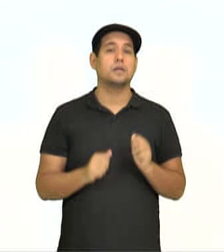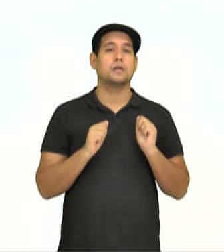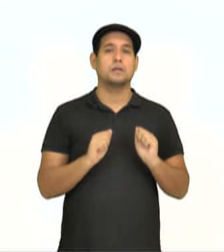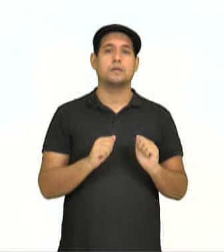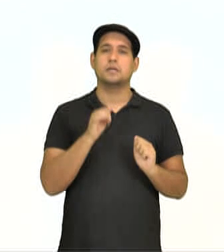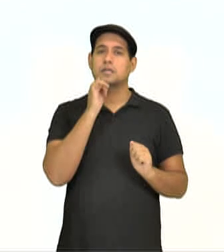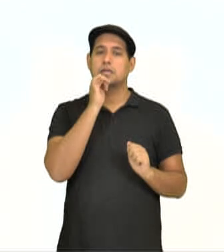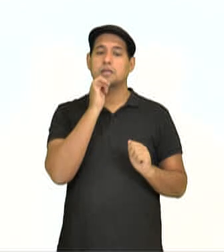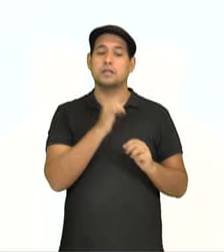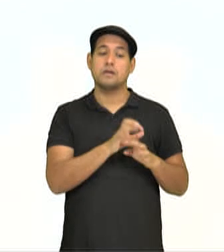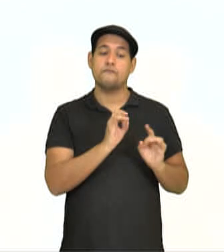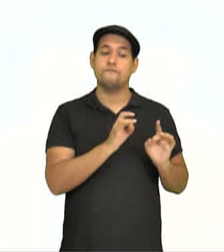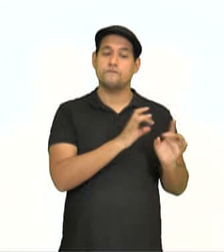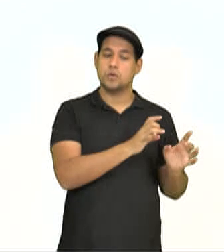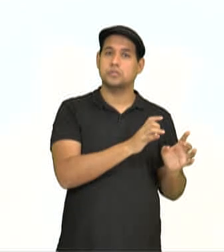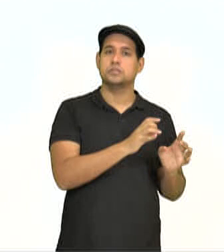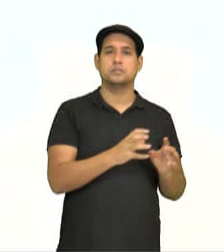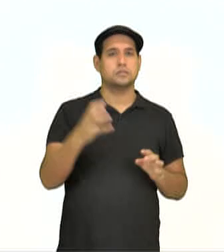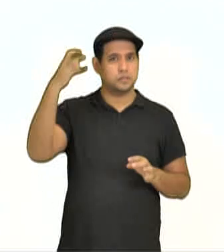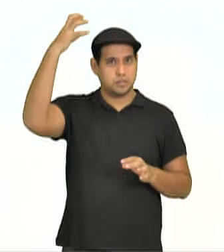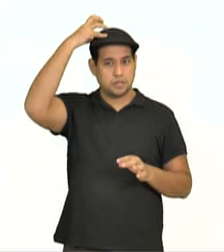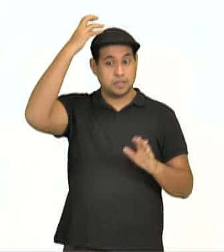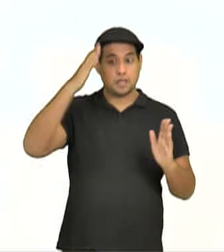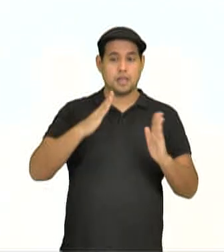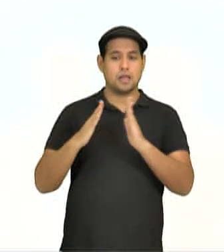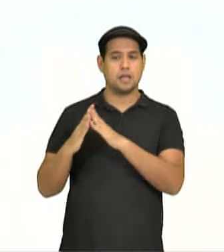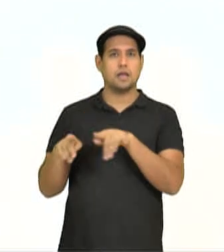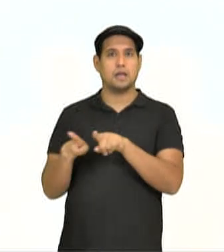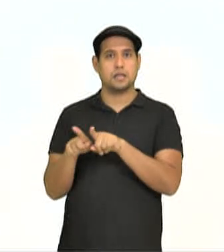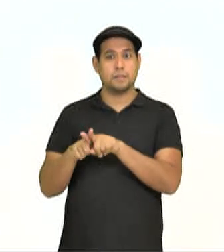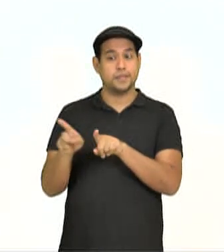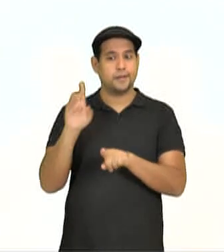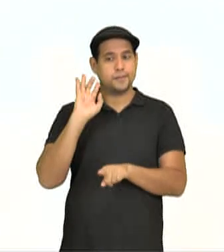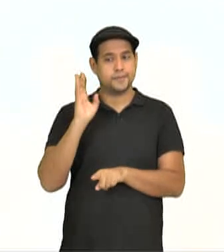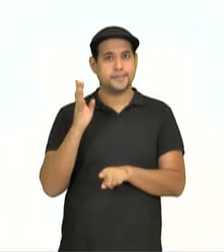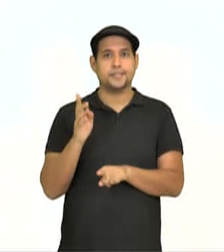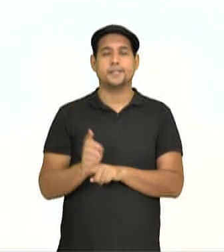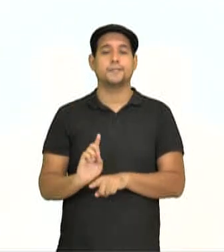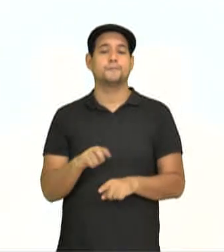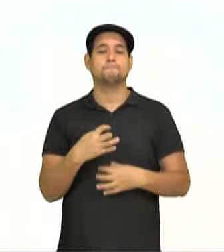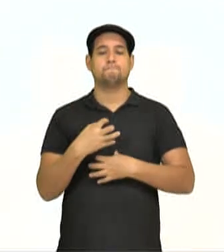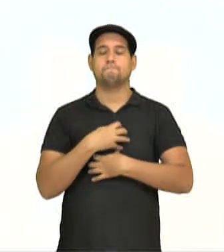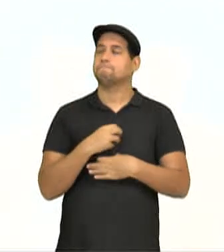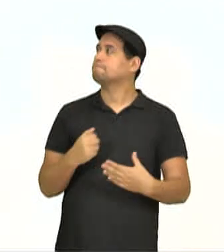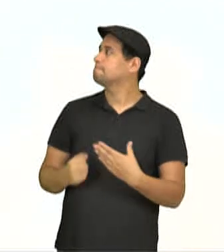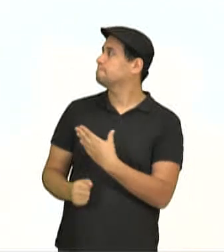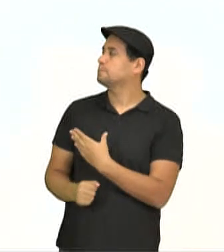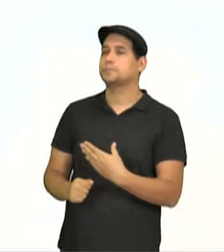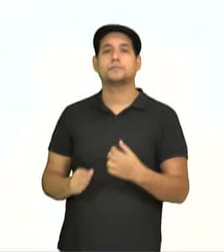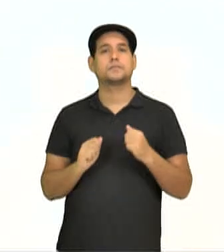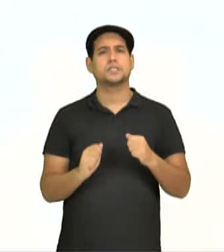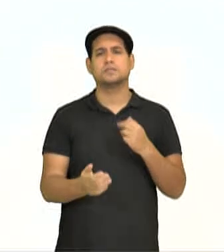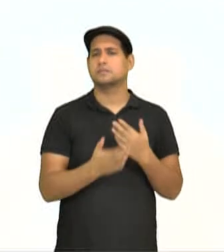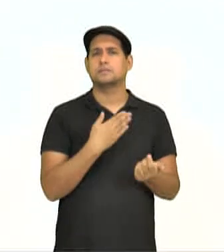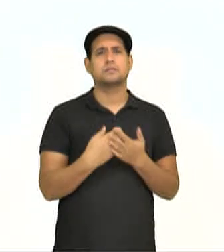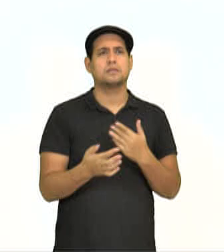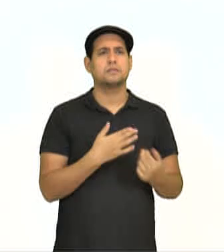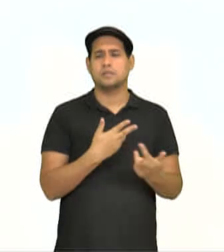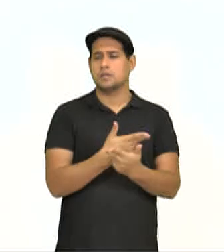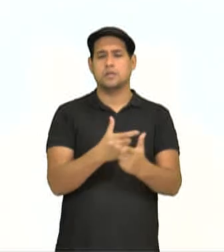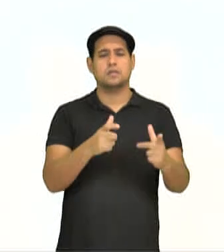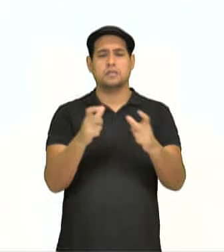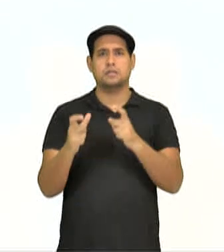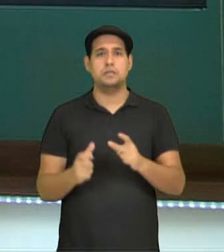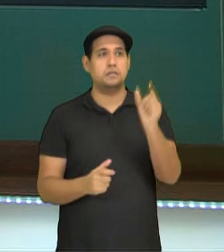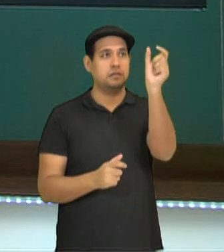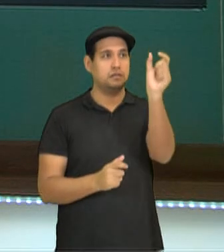primeiro, fugir com o rei daquela casa que está sendo atacada. Então, na nossa situação, ele pode ir para qualquer uma dessas